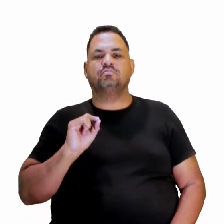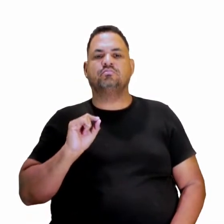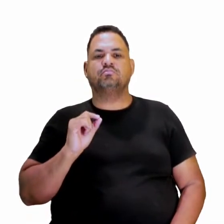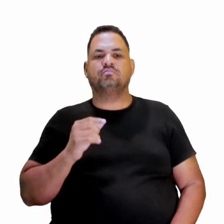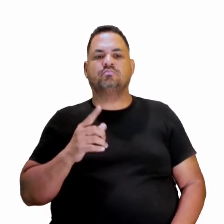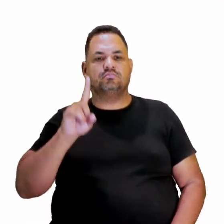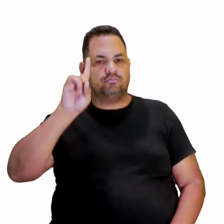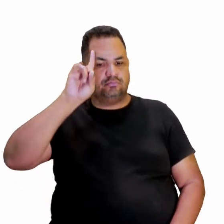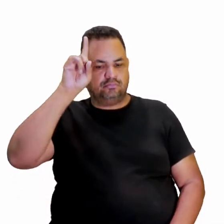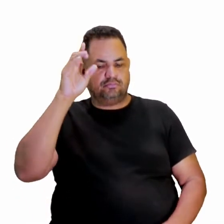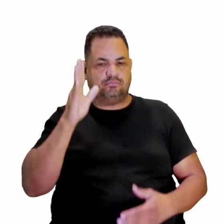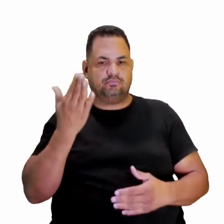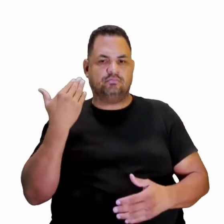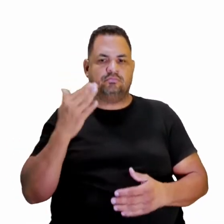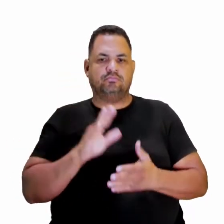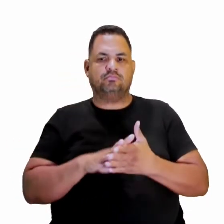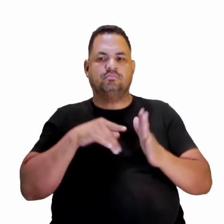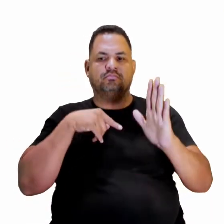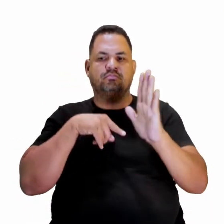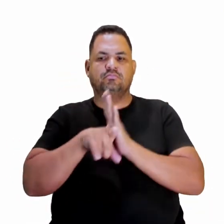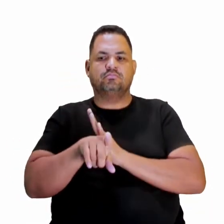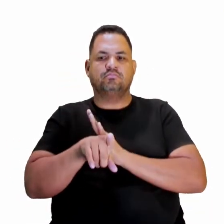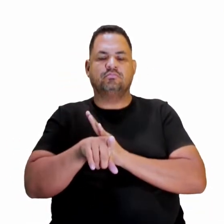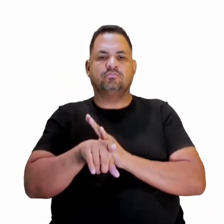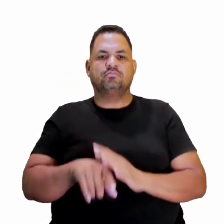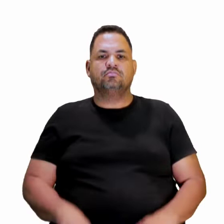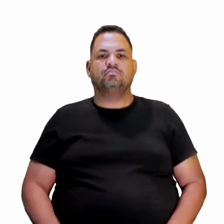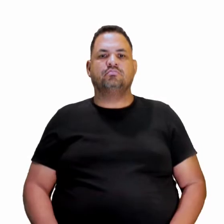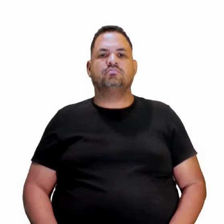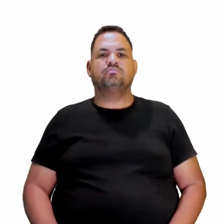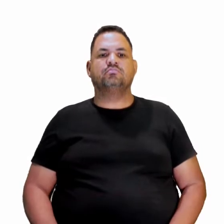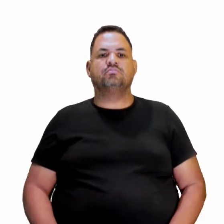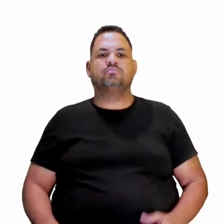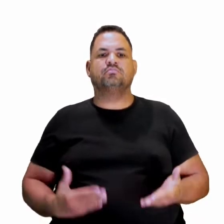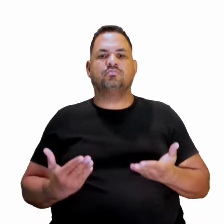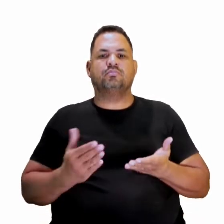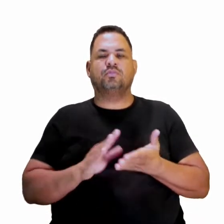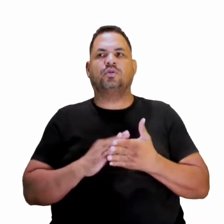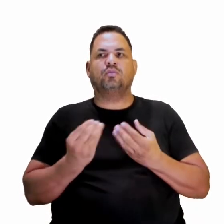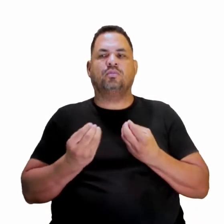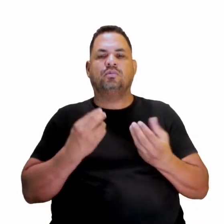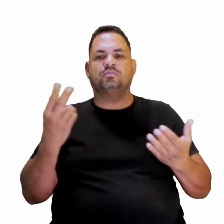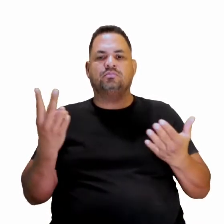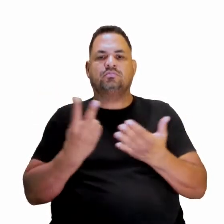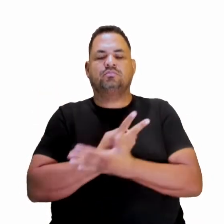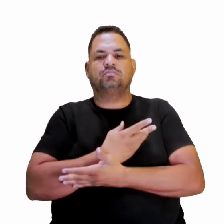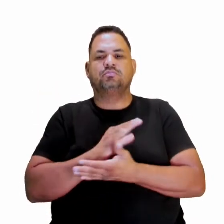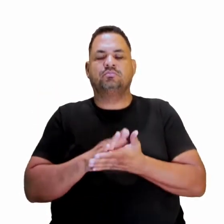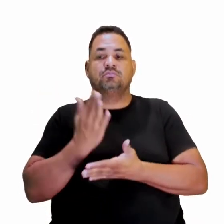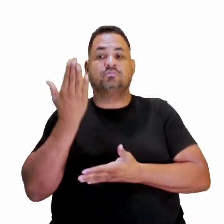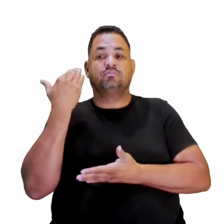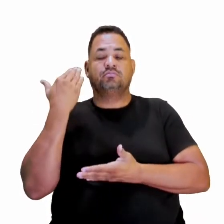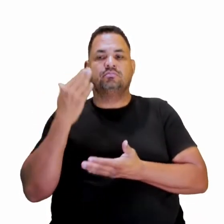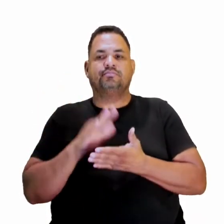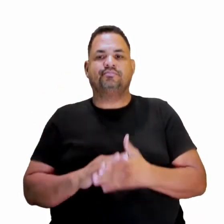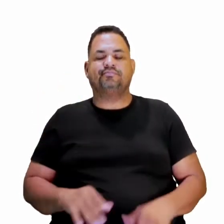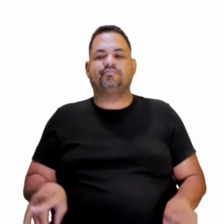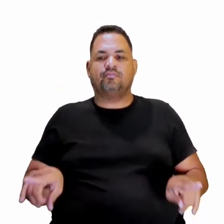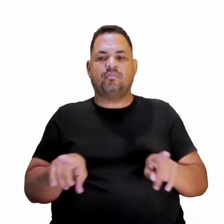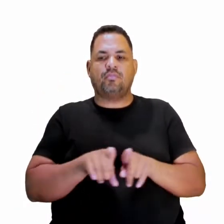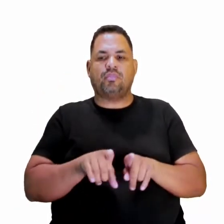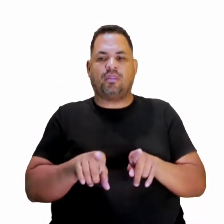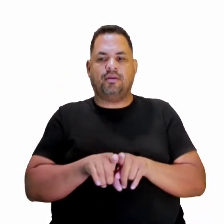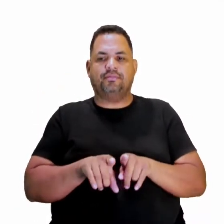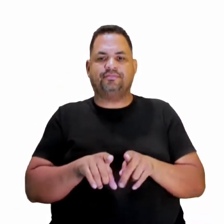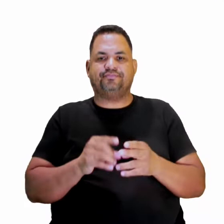a ideia de passado é a pergunta no passado sobre algo lá no passado, que é o last holiday. E também,